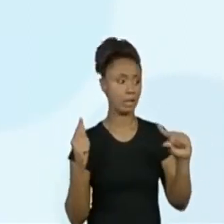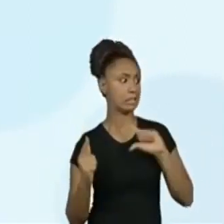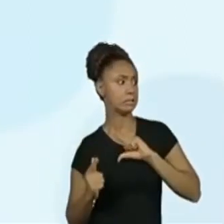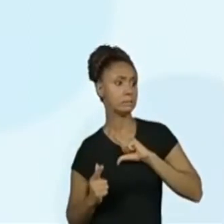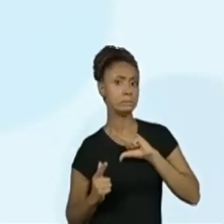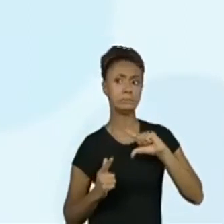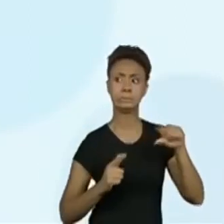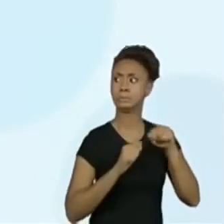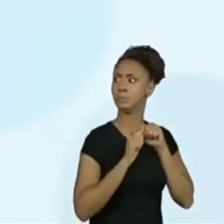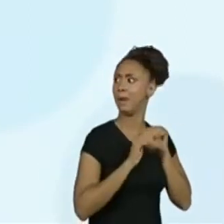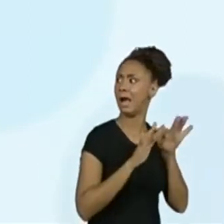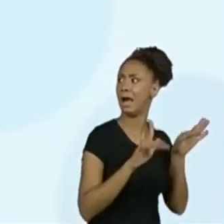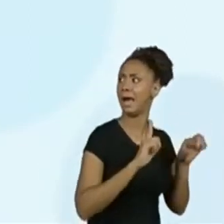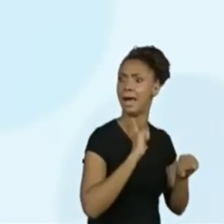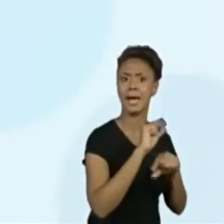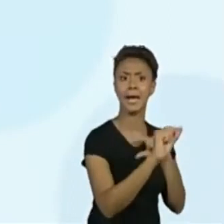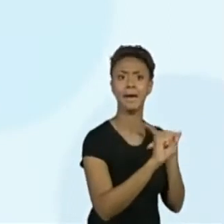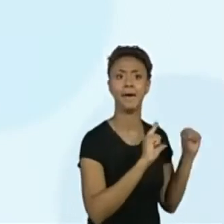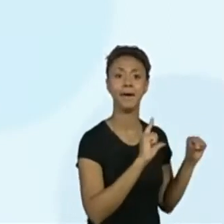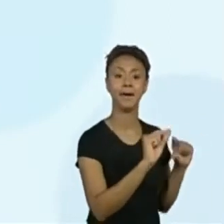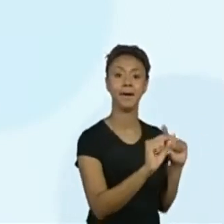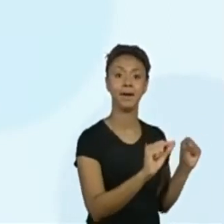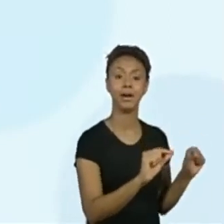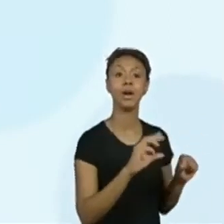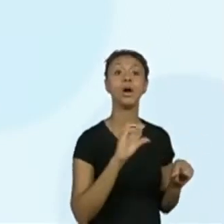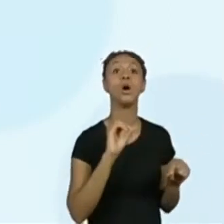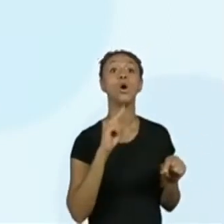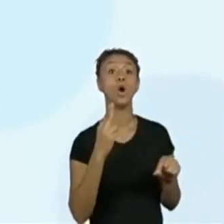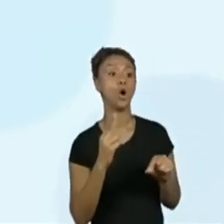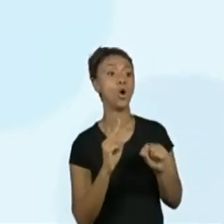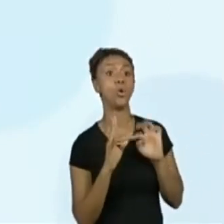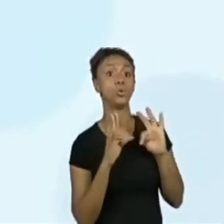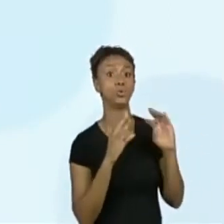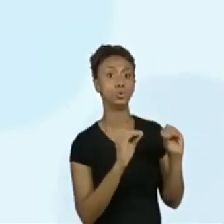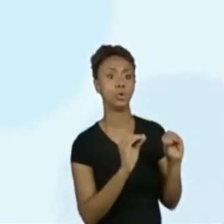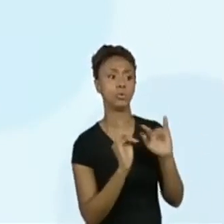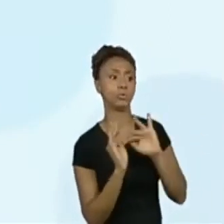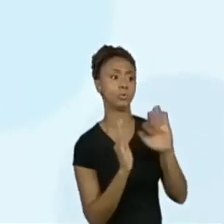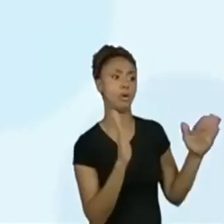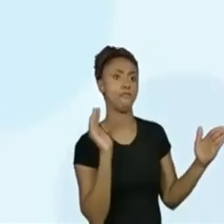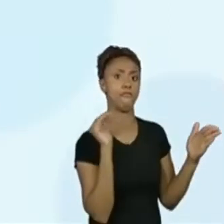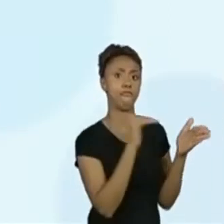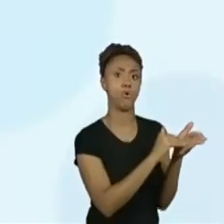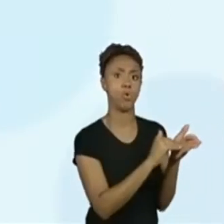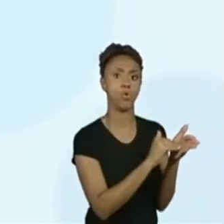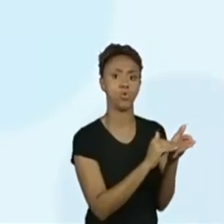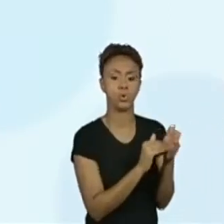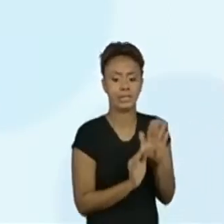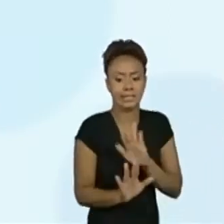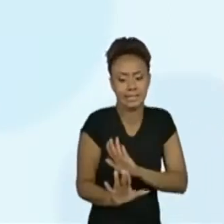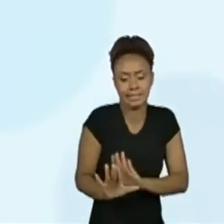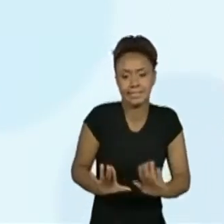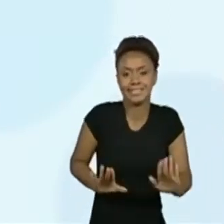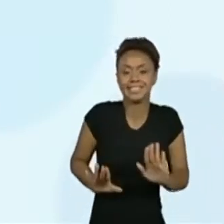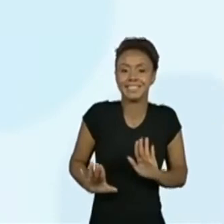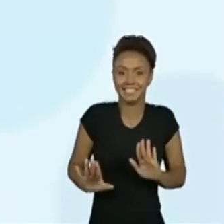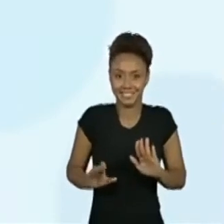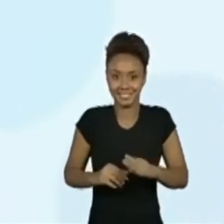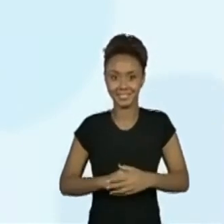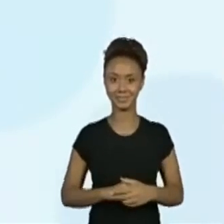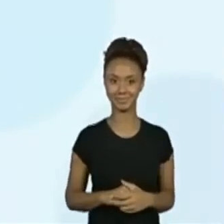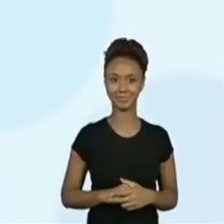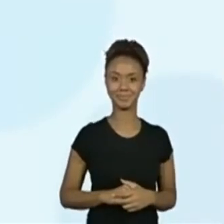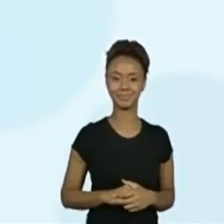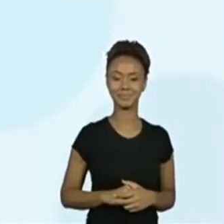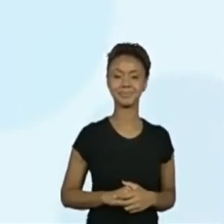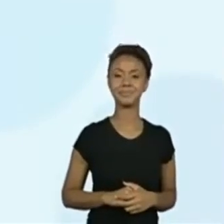se espalhar ou ir ao fundo do campo para não ser atingido.